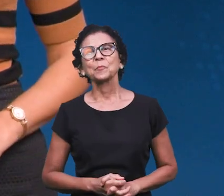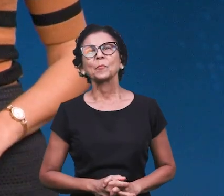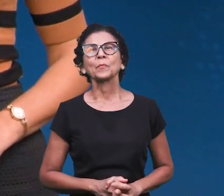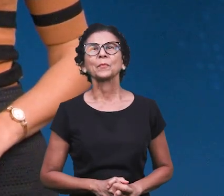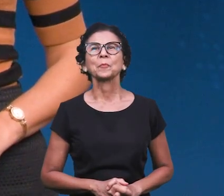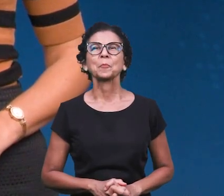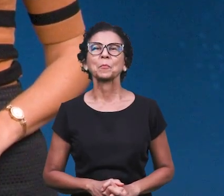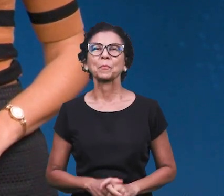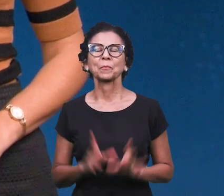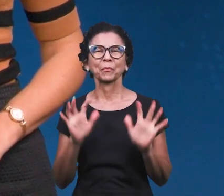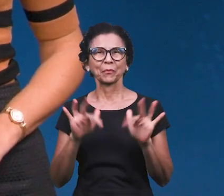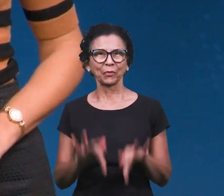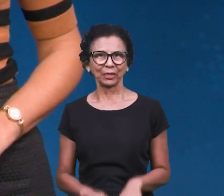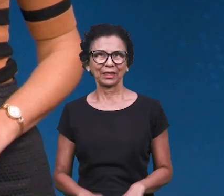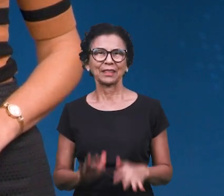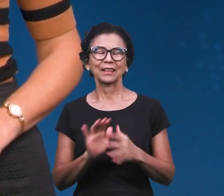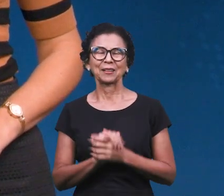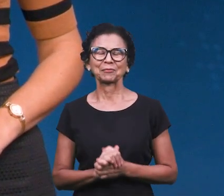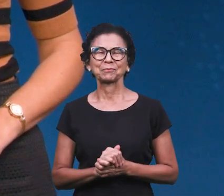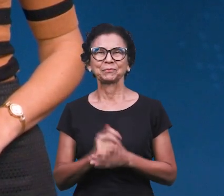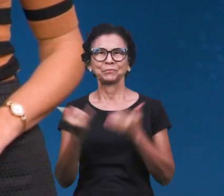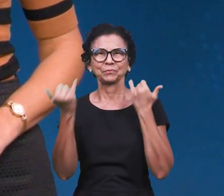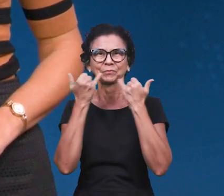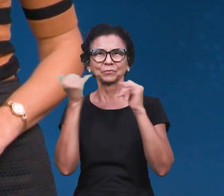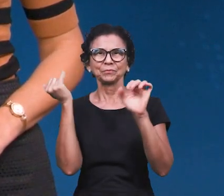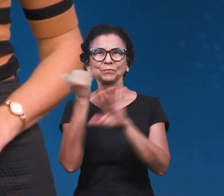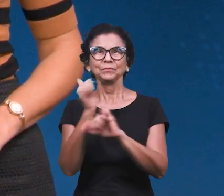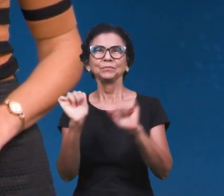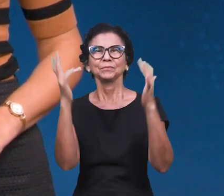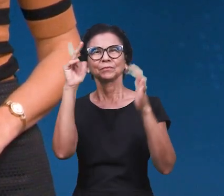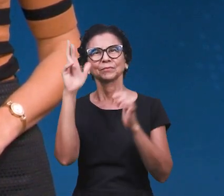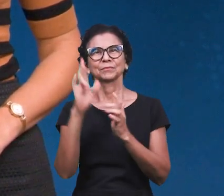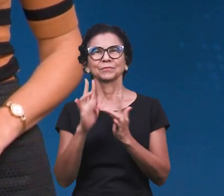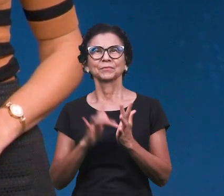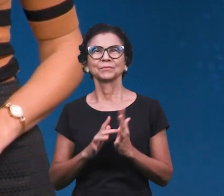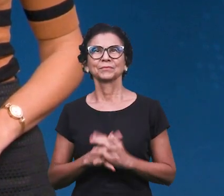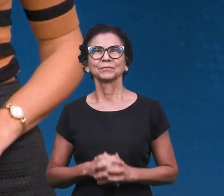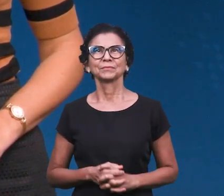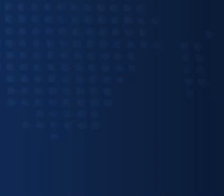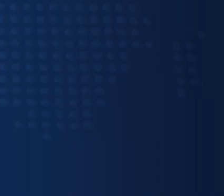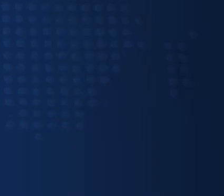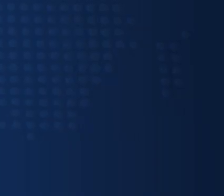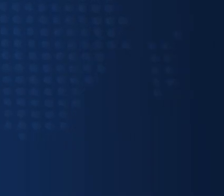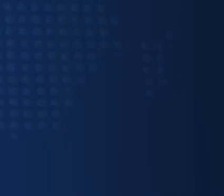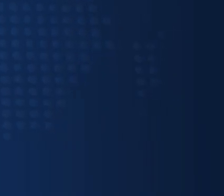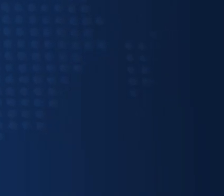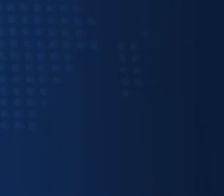chegamos ao fim de mais uma edição do Painel Trombetas e Festas. A paz do Senhor a todos!